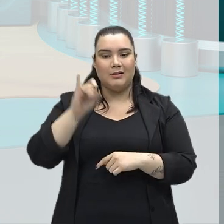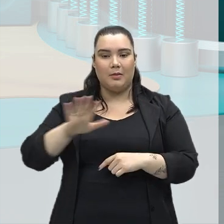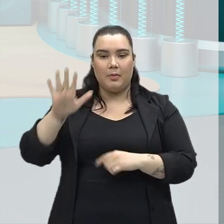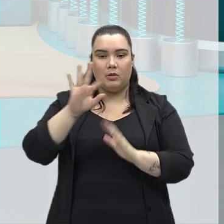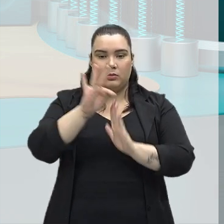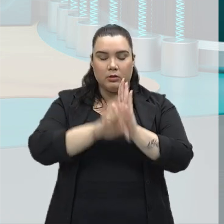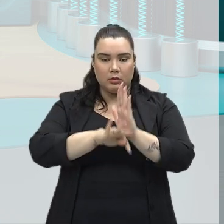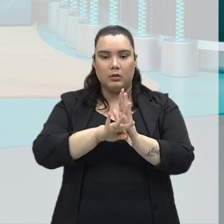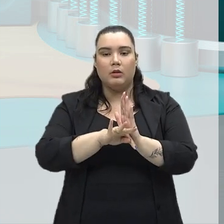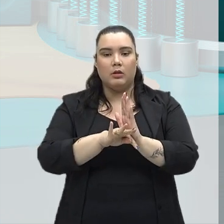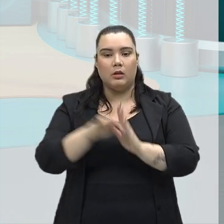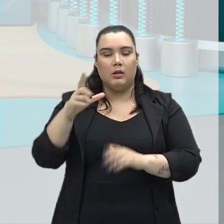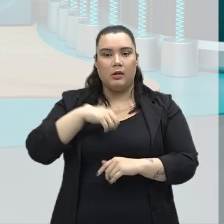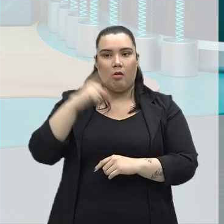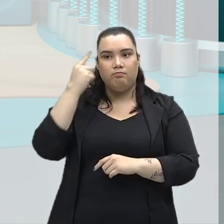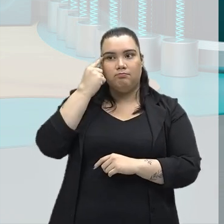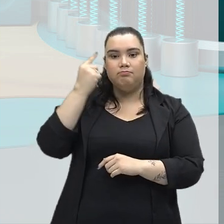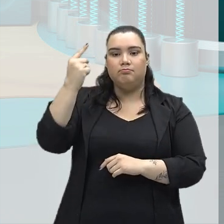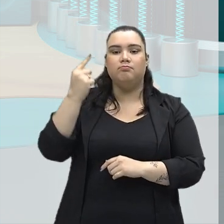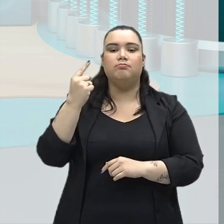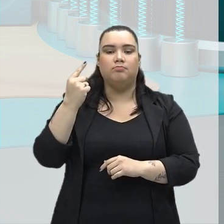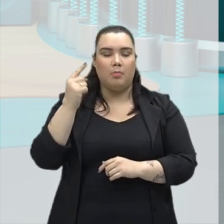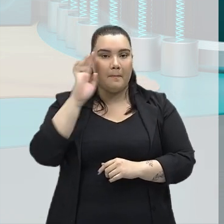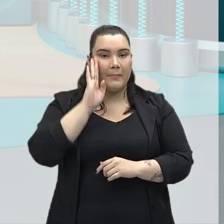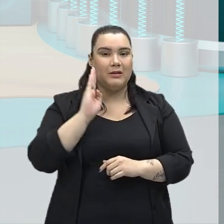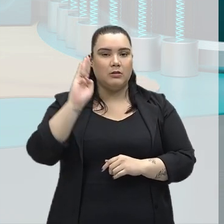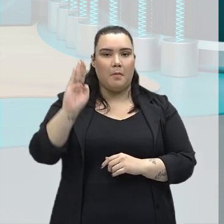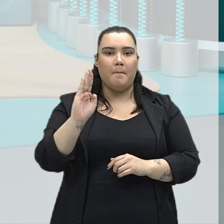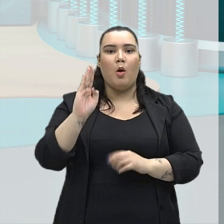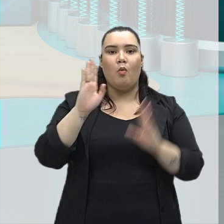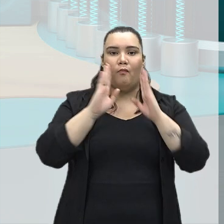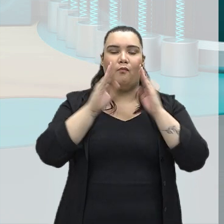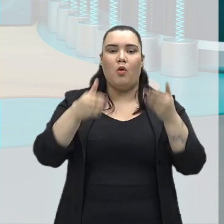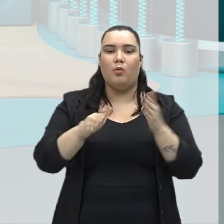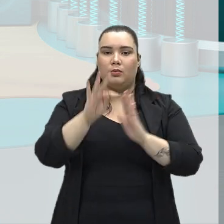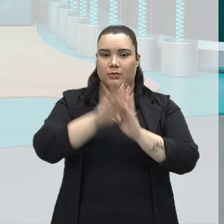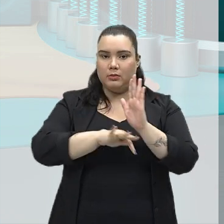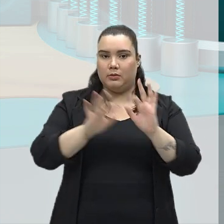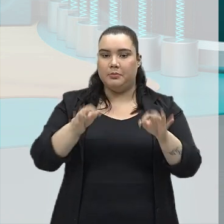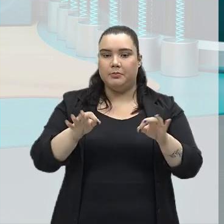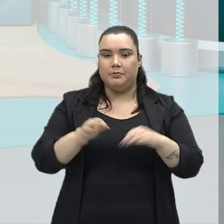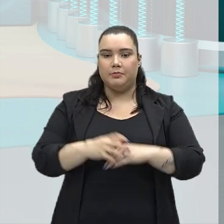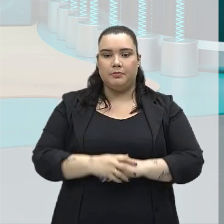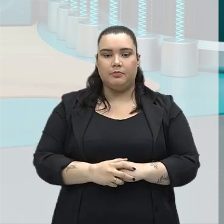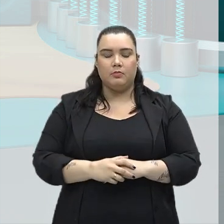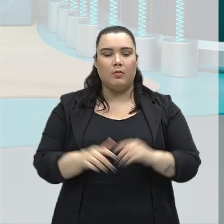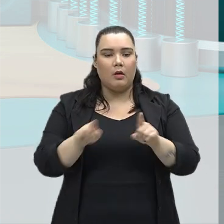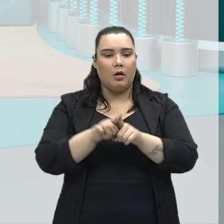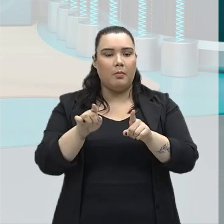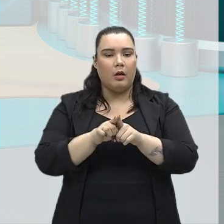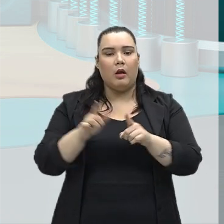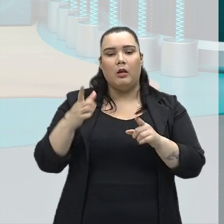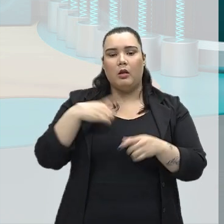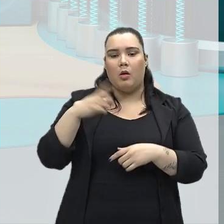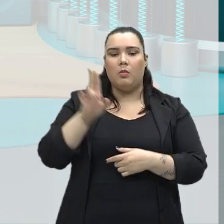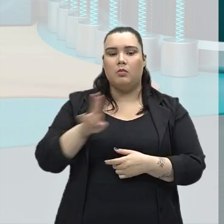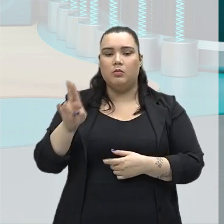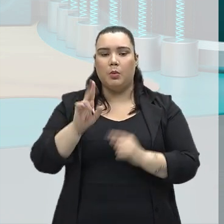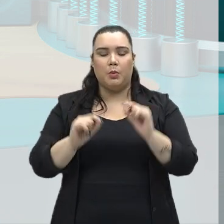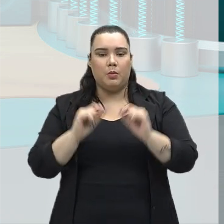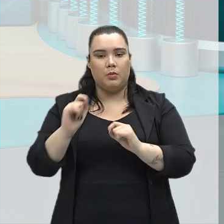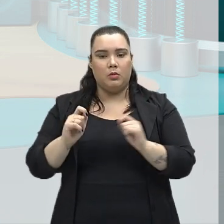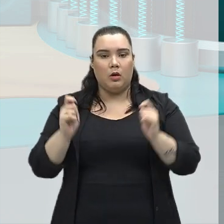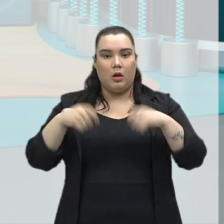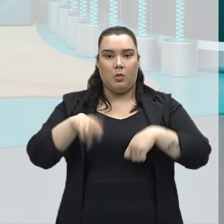nos transmitem a ideia principal ali daquele texto, certo? E o que mais que pode ser utilizado na hora de